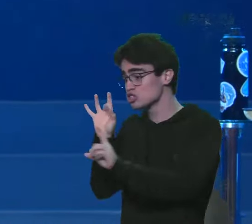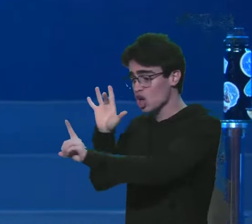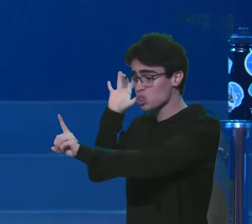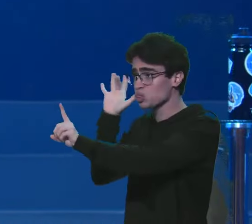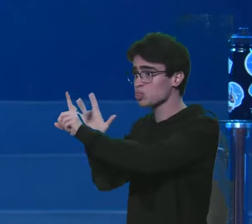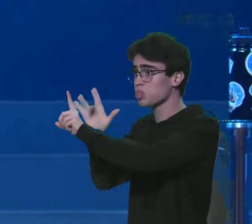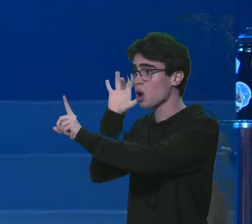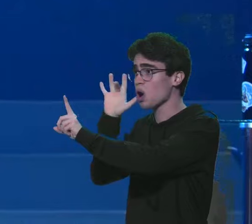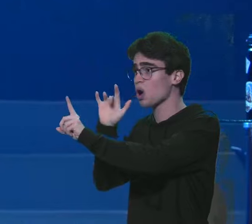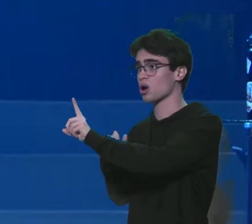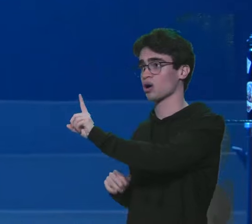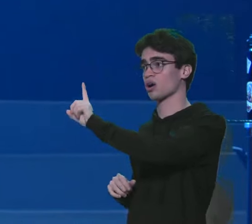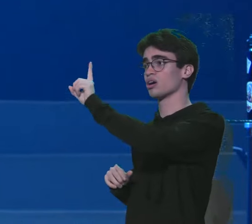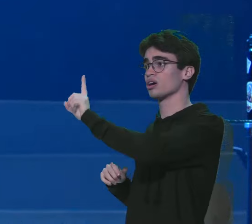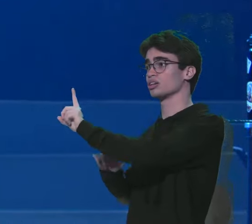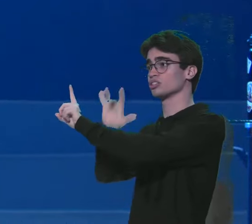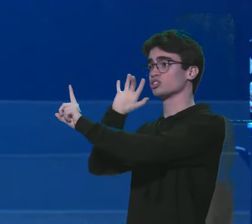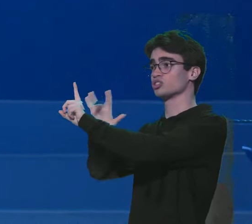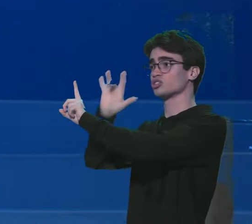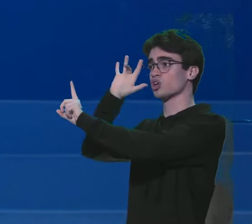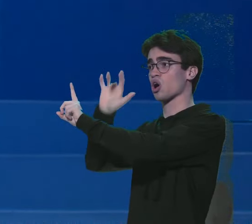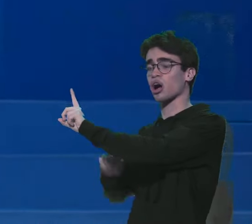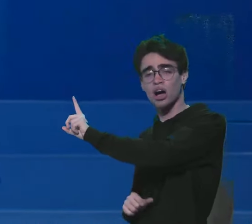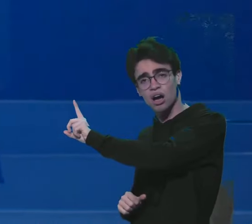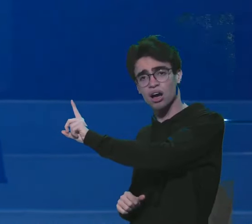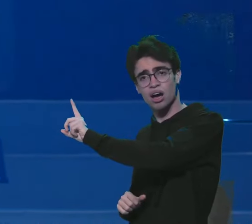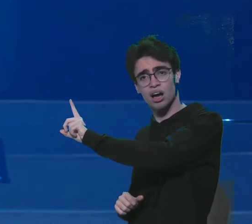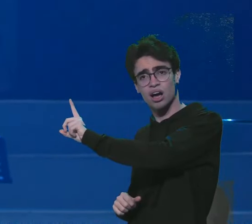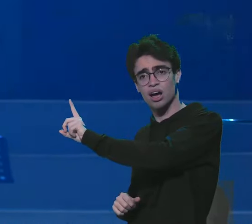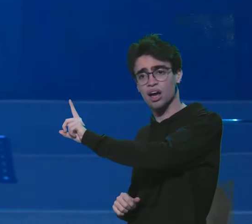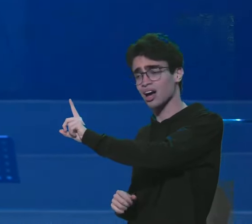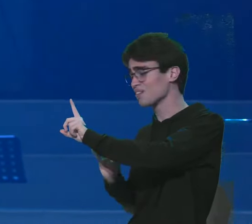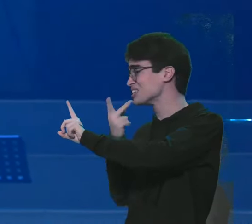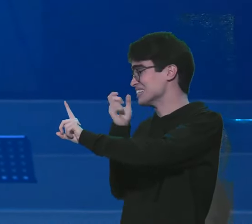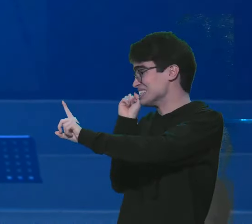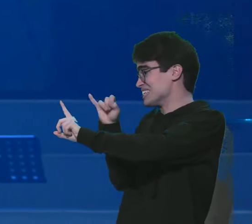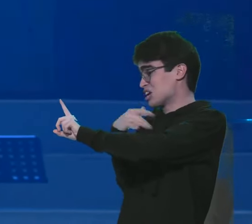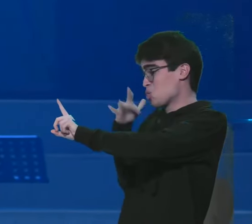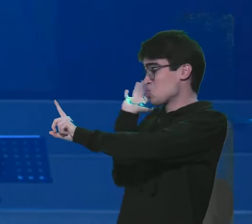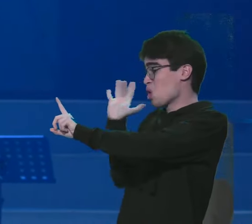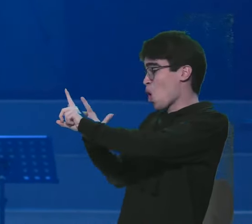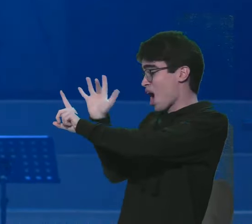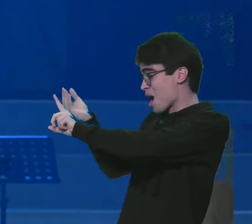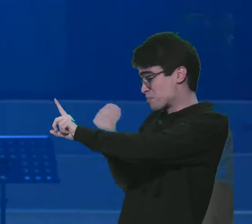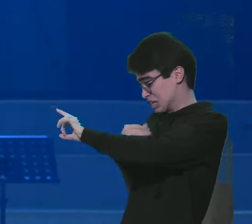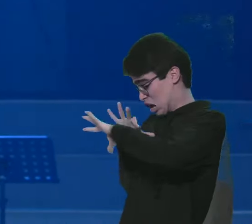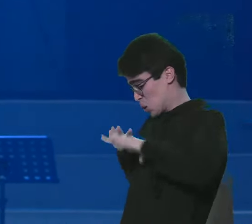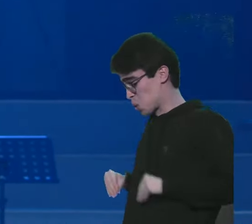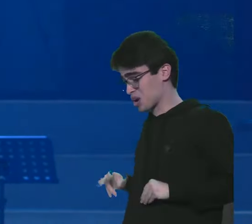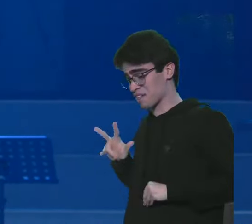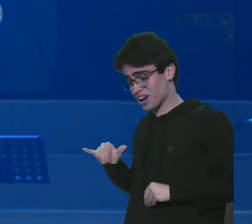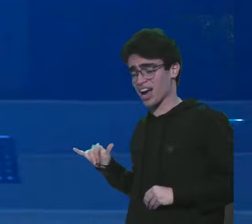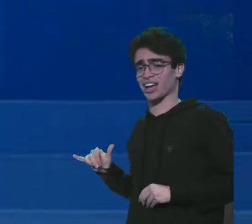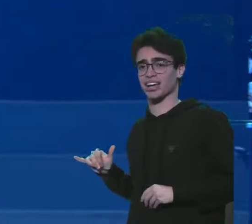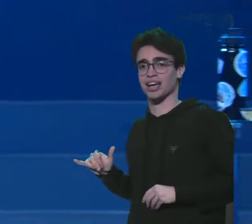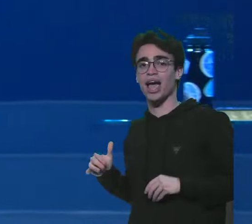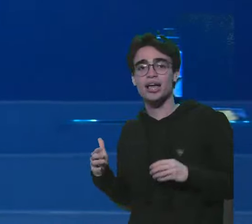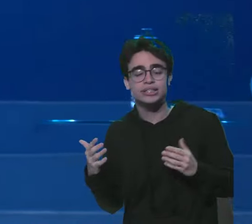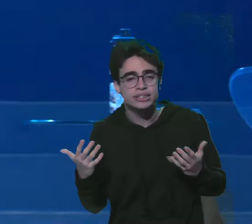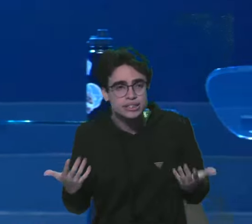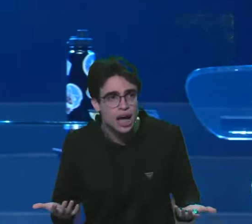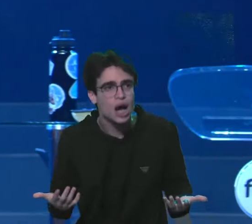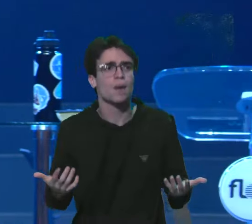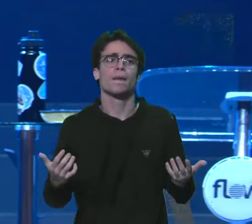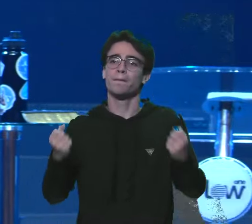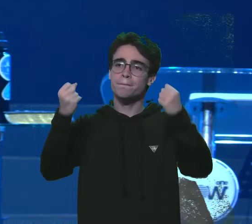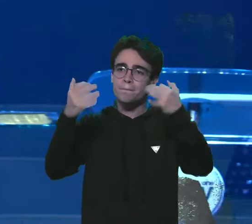tocou nele por trás. Ela encostou no manto dele. Ela falou, se eu tocar no manto dele, eu vou ser curada. E aí a Bíblia diz que